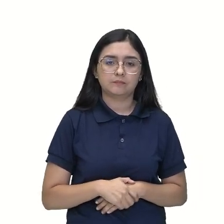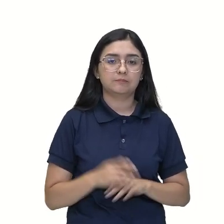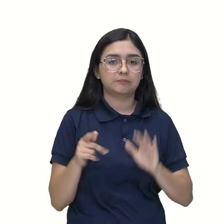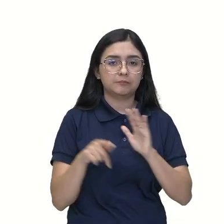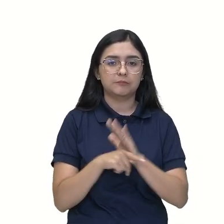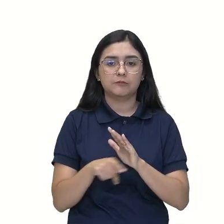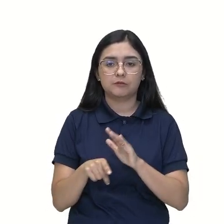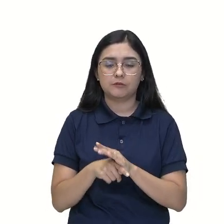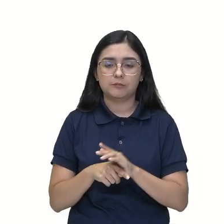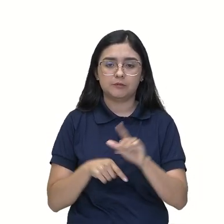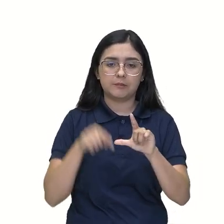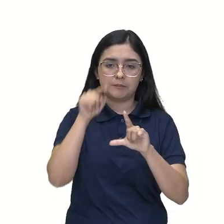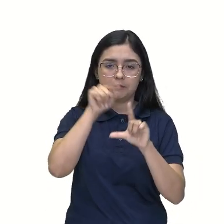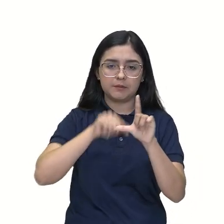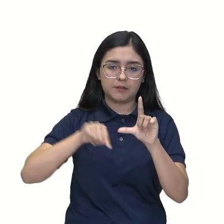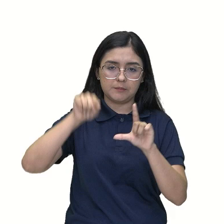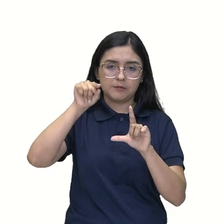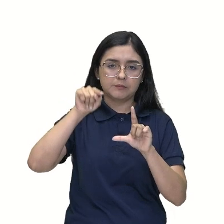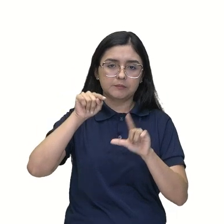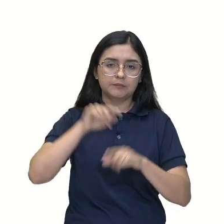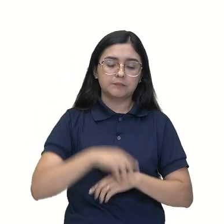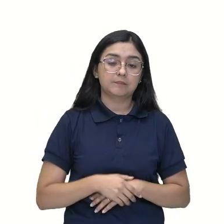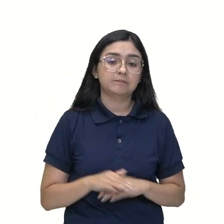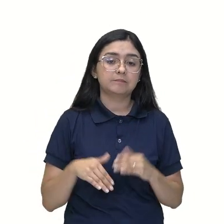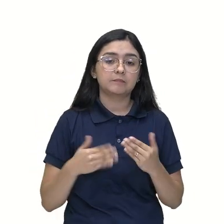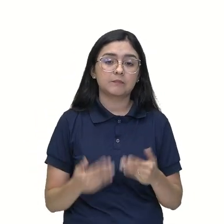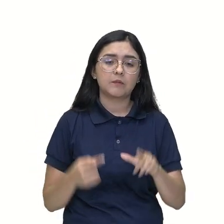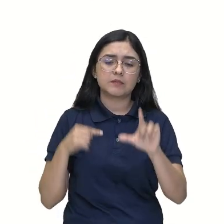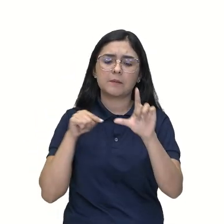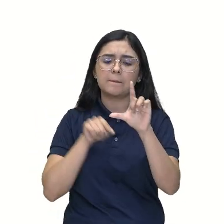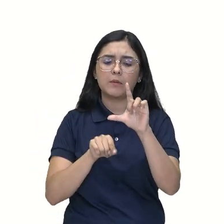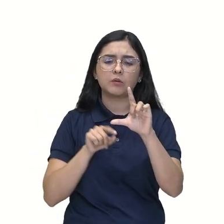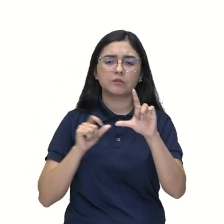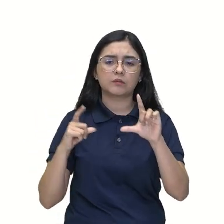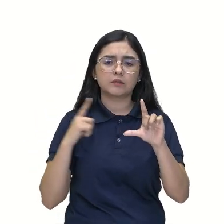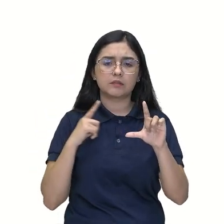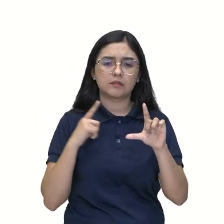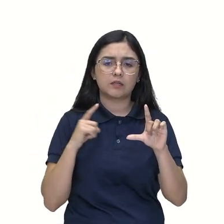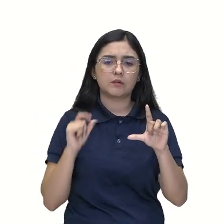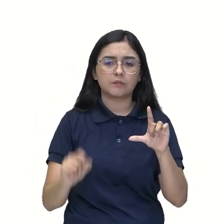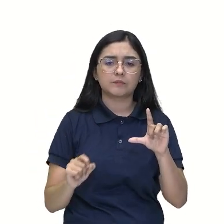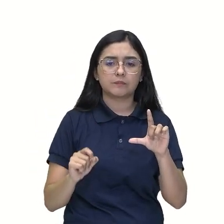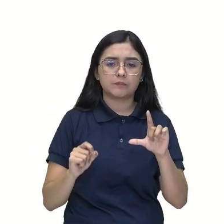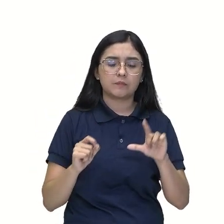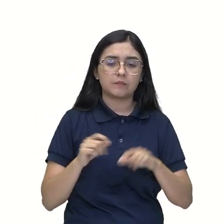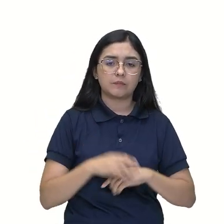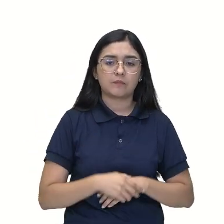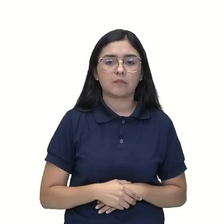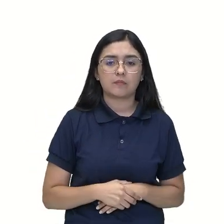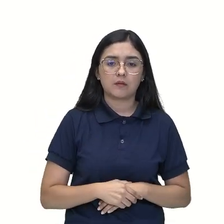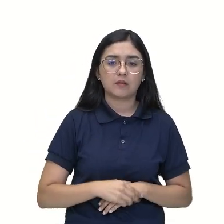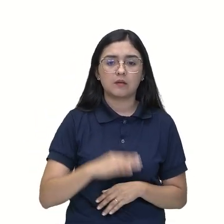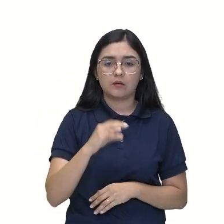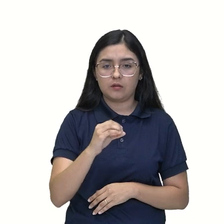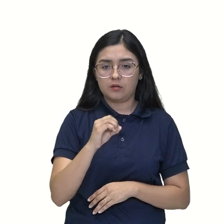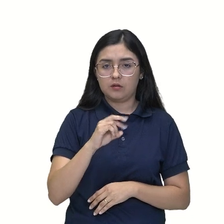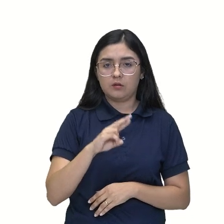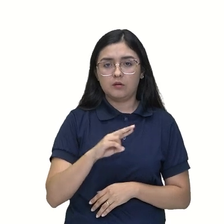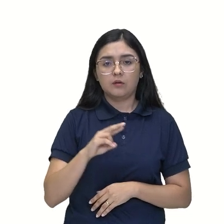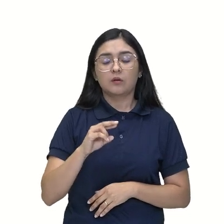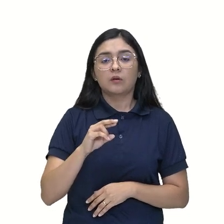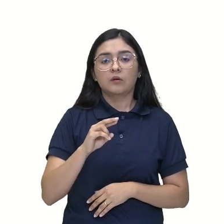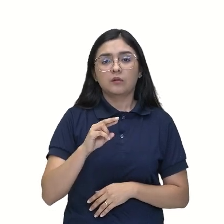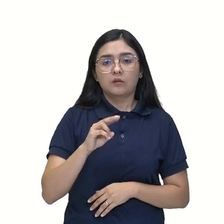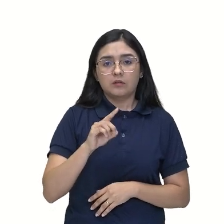parábola, ok? Esse ponto, ele tem uma coordenada. Olha só,